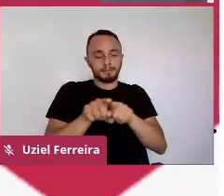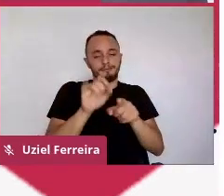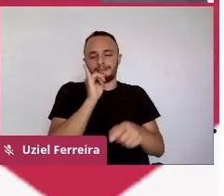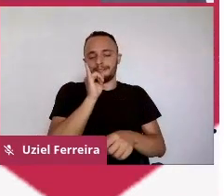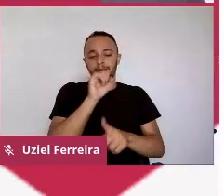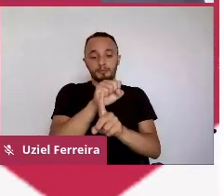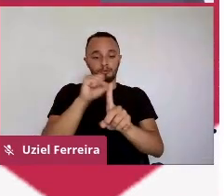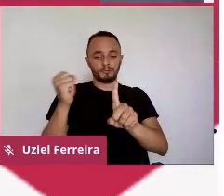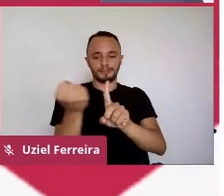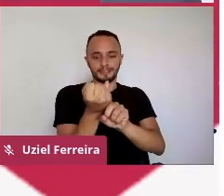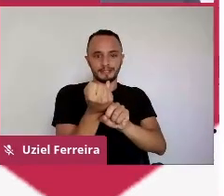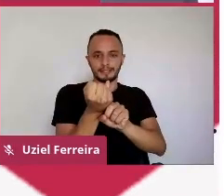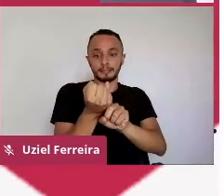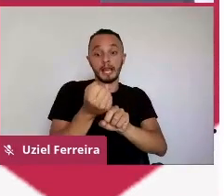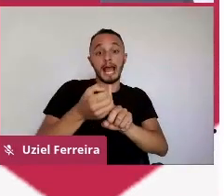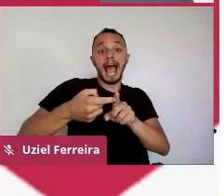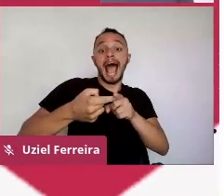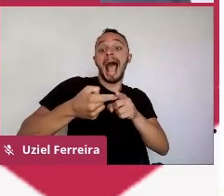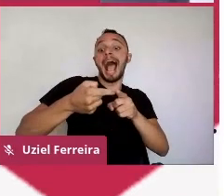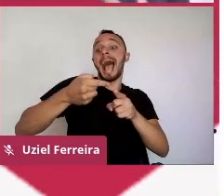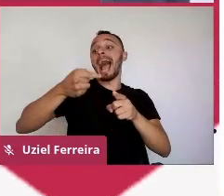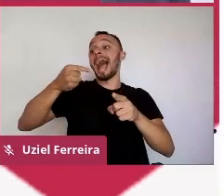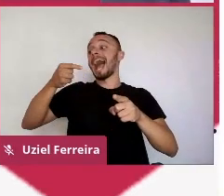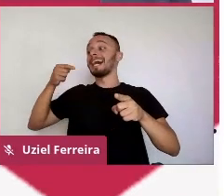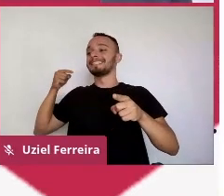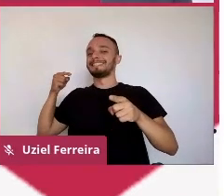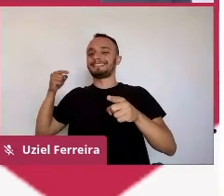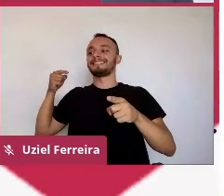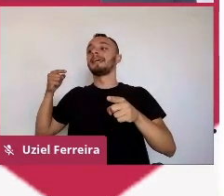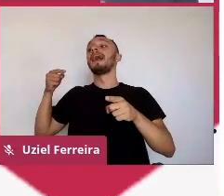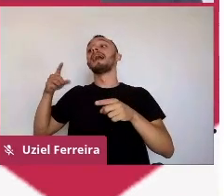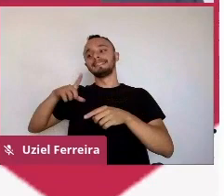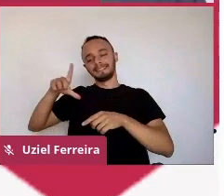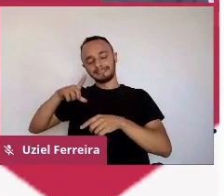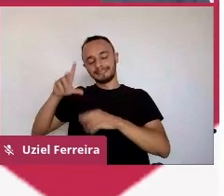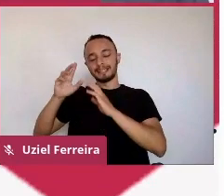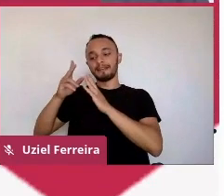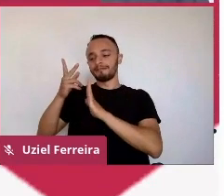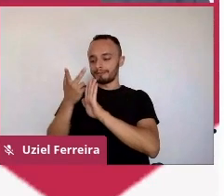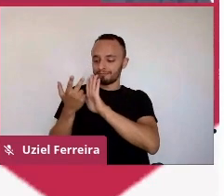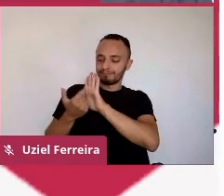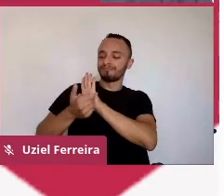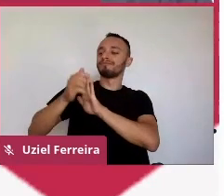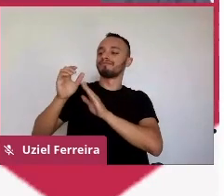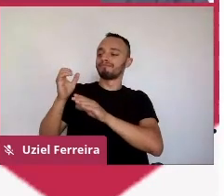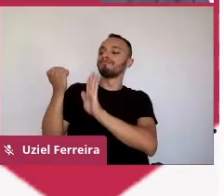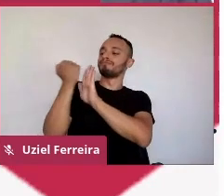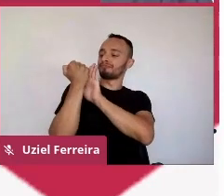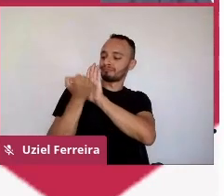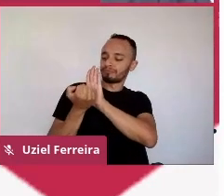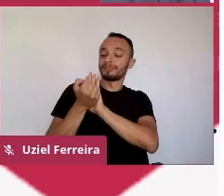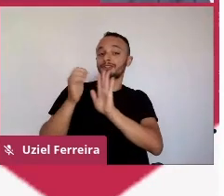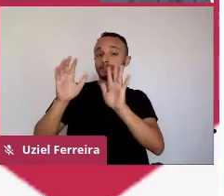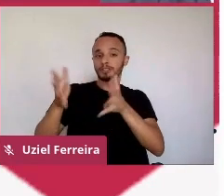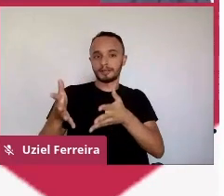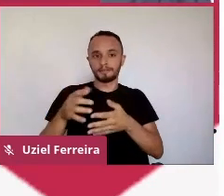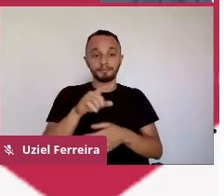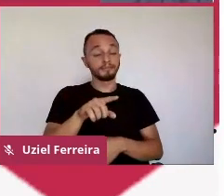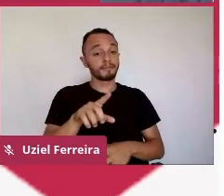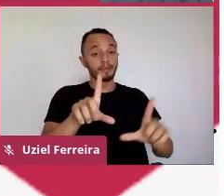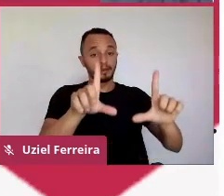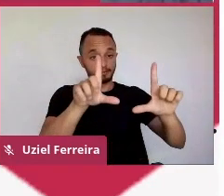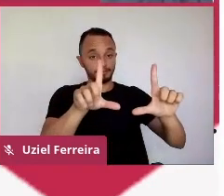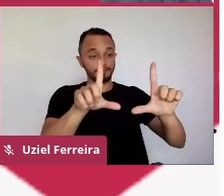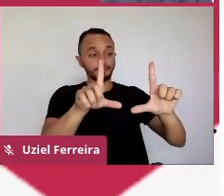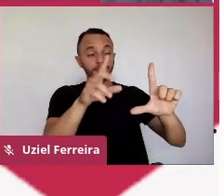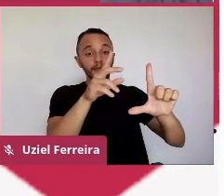Essa imagem é uma imagem de uma pintura rupestre na Argentina, de um sítio arqueológico na Argentina,